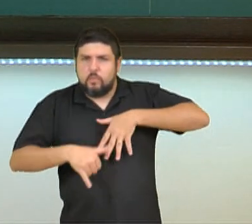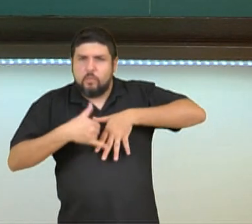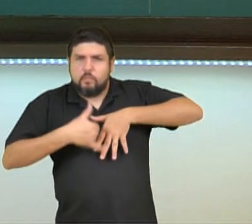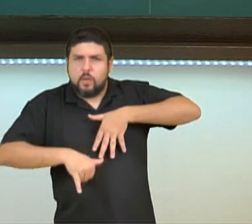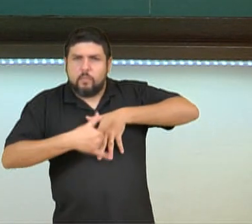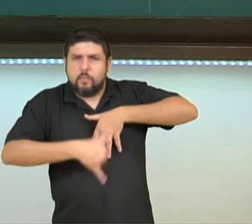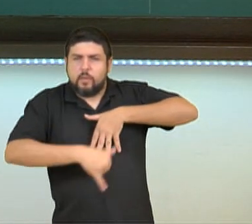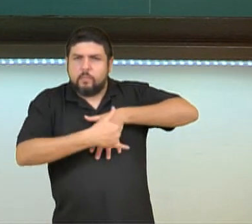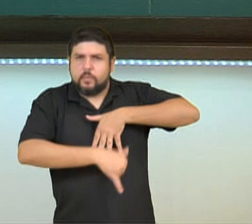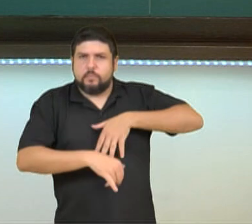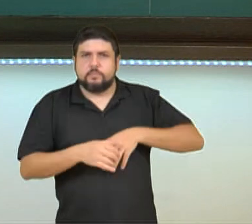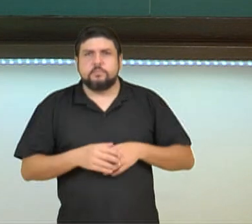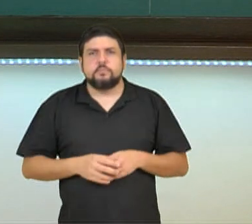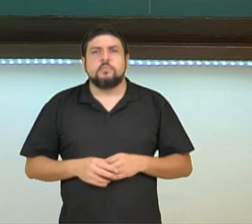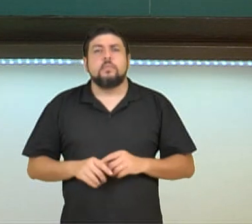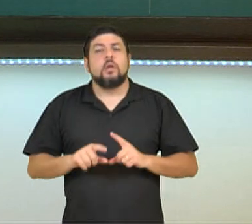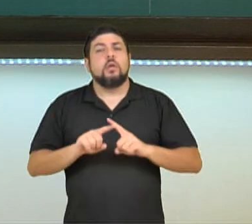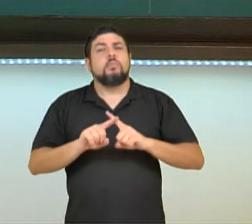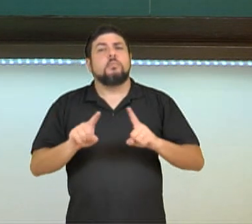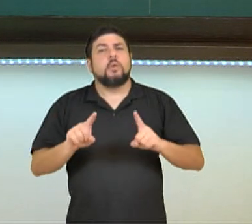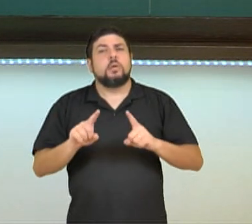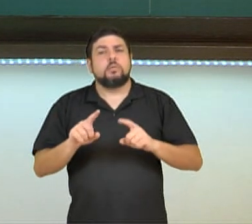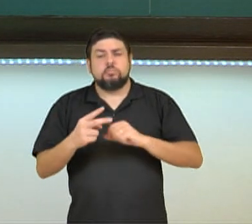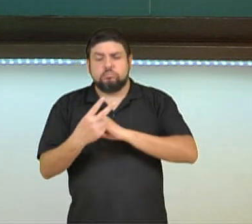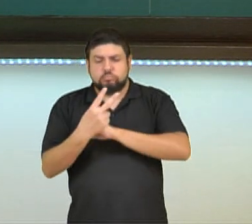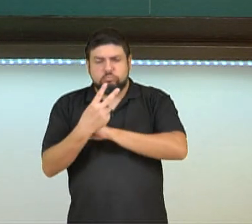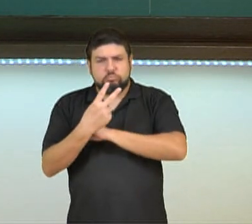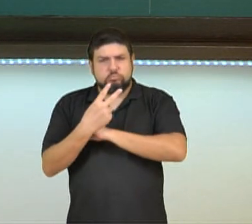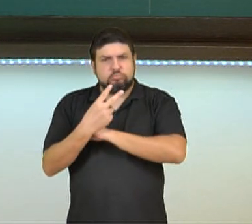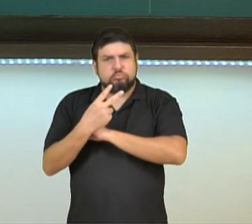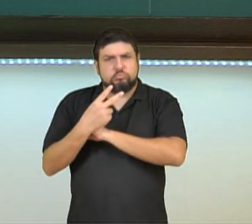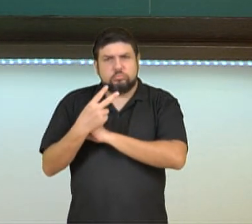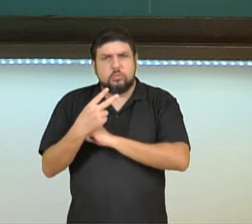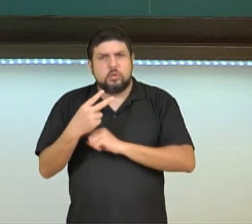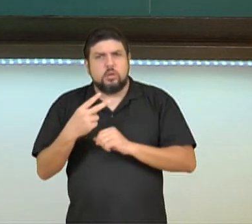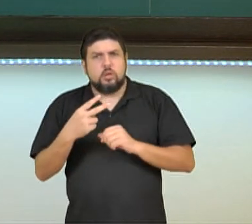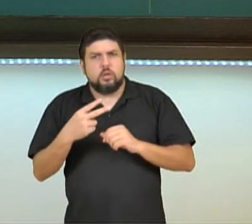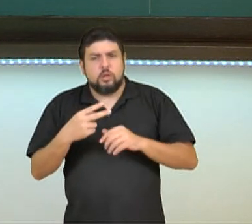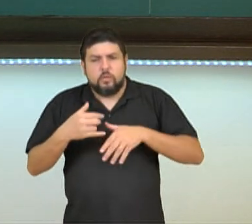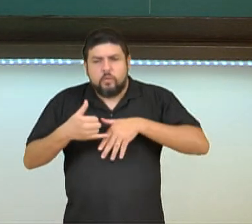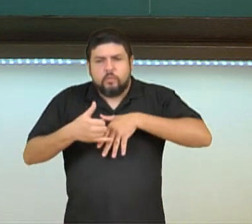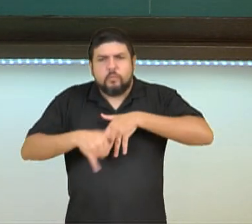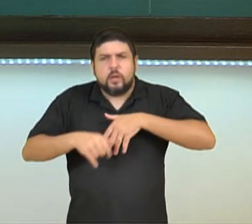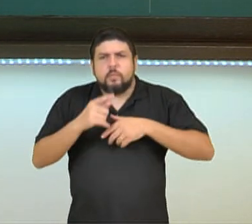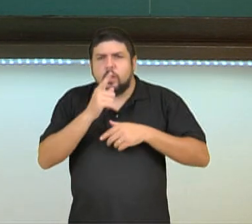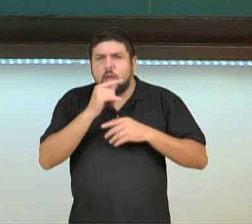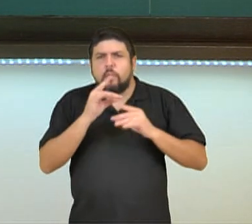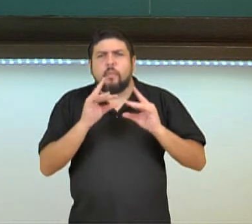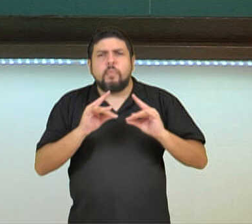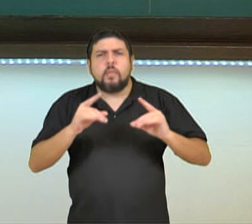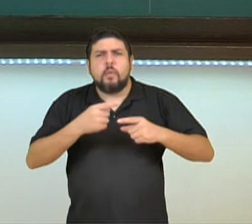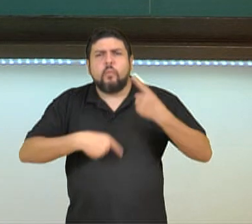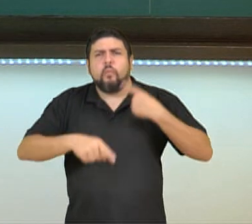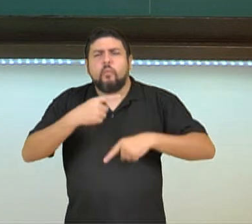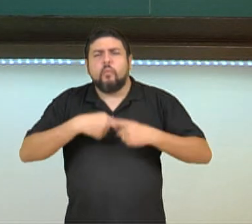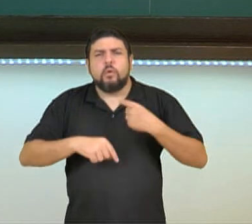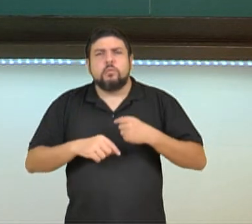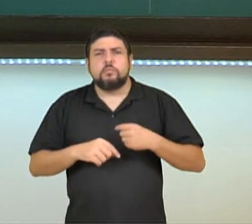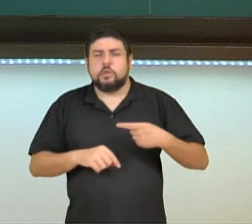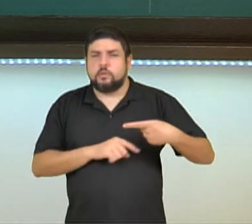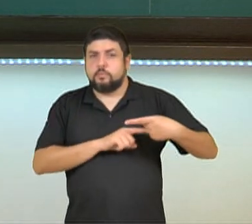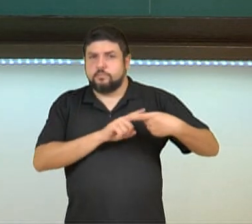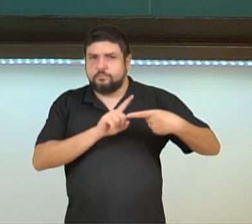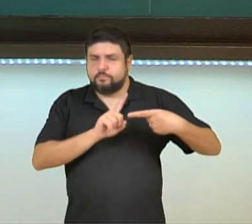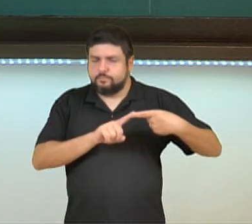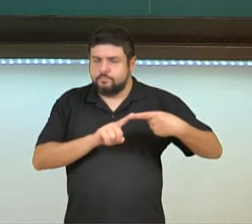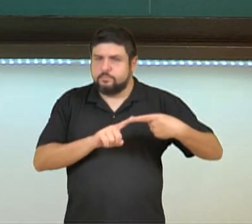a preservar esse sistema funcionando bem, para que essa linfa consiga fluir? Beber bastante água, tá? Então, o ideal